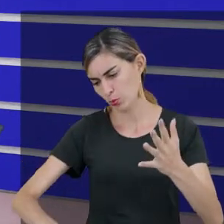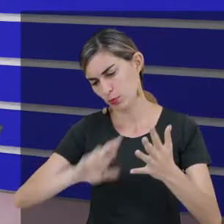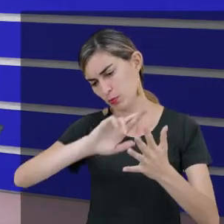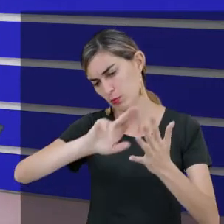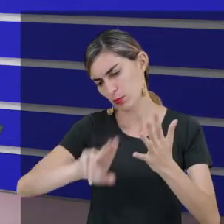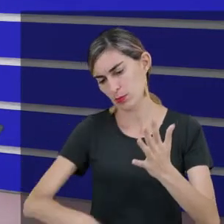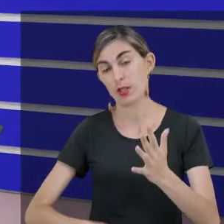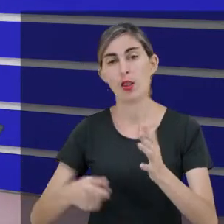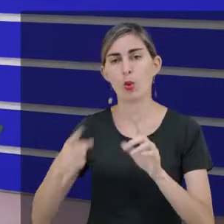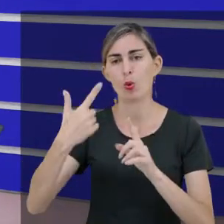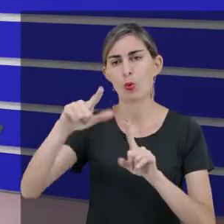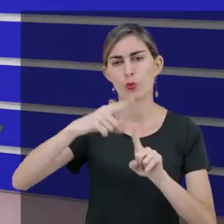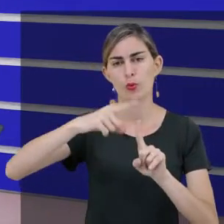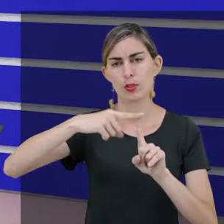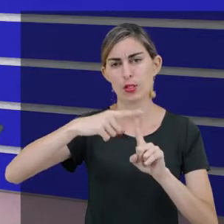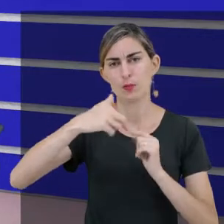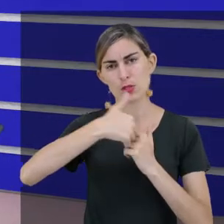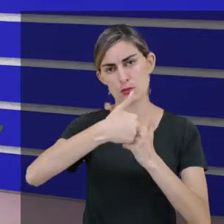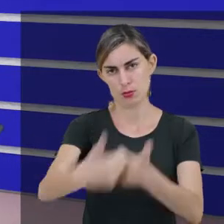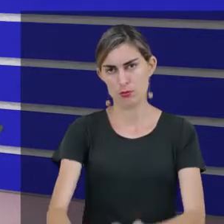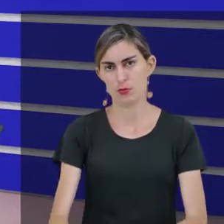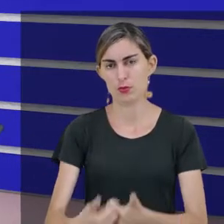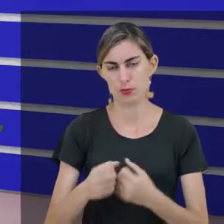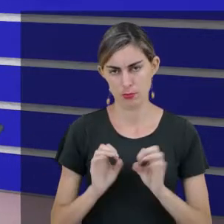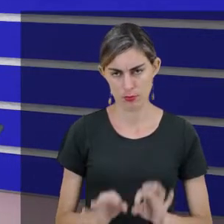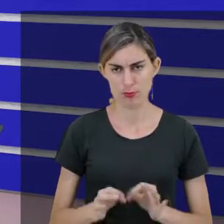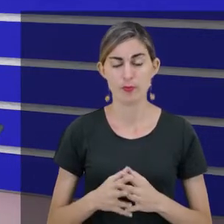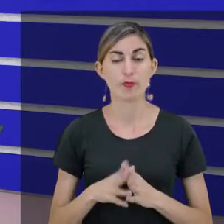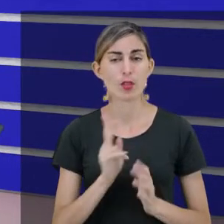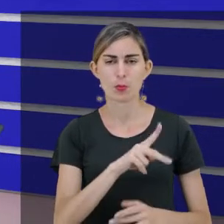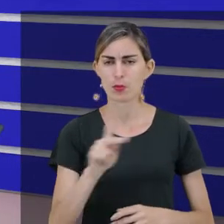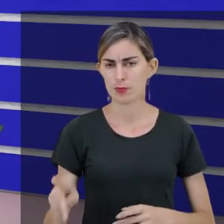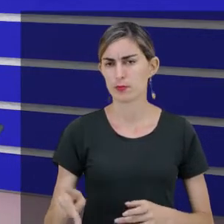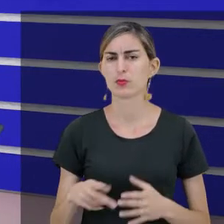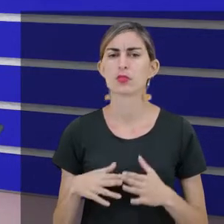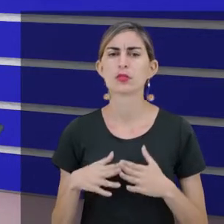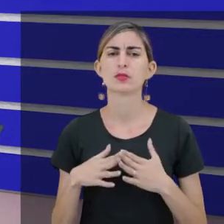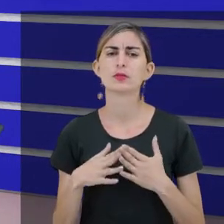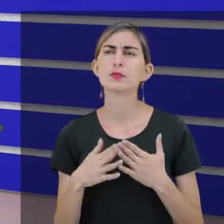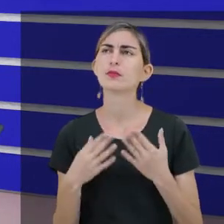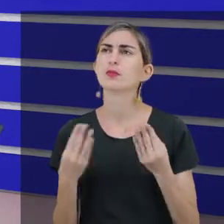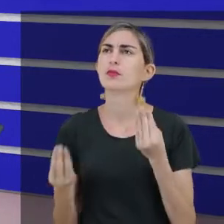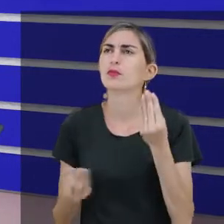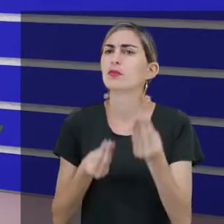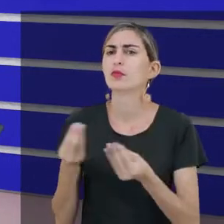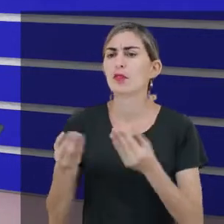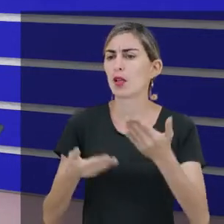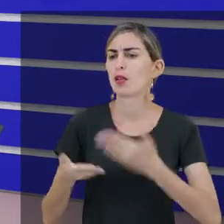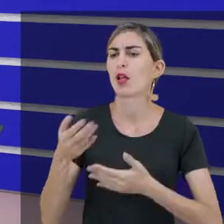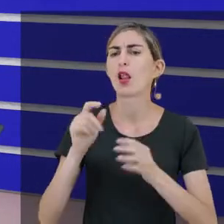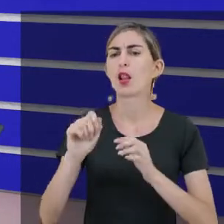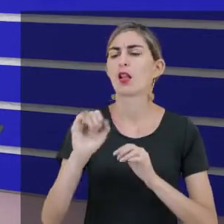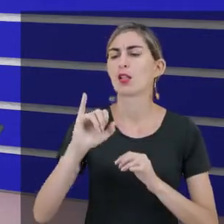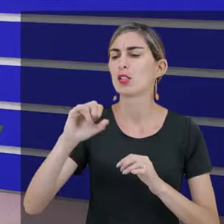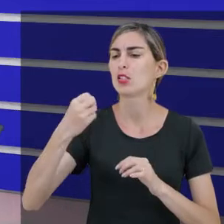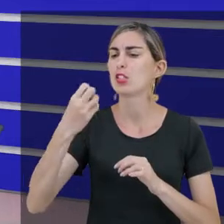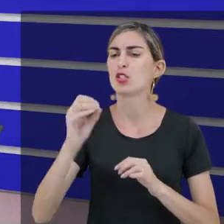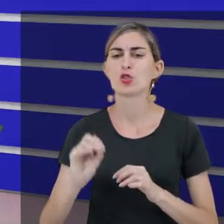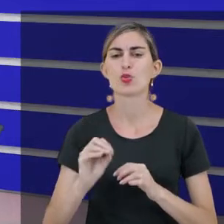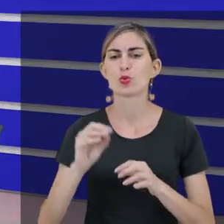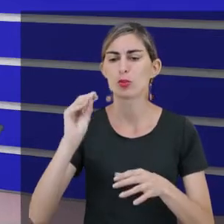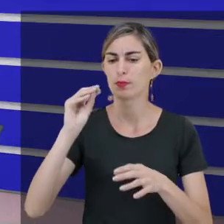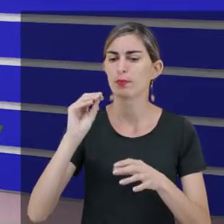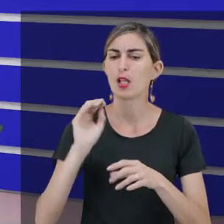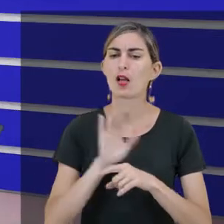para outro tipo de segmento. Correto. Professor, com relação... Para que ela serve a ISO? Para uma